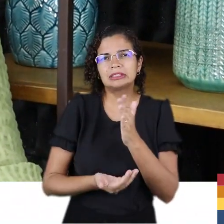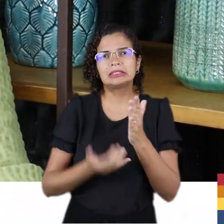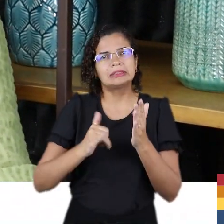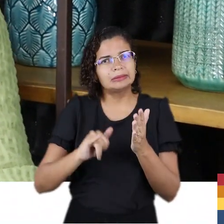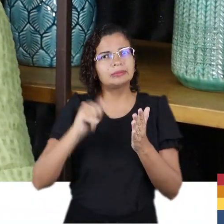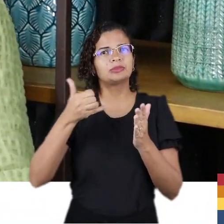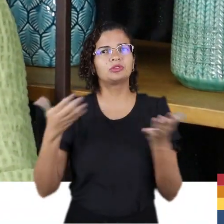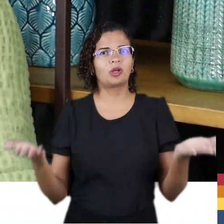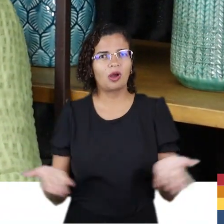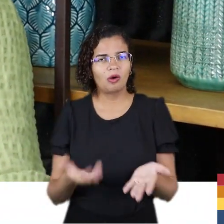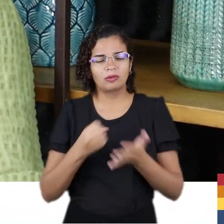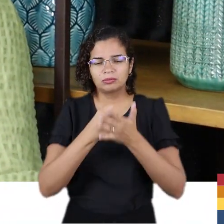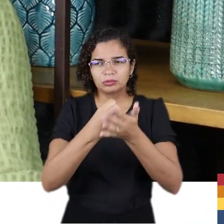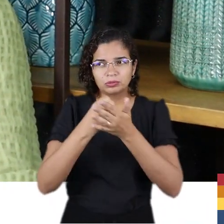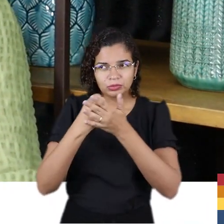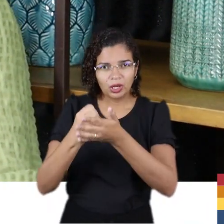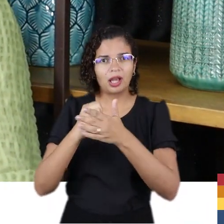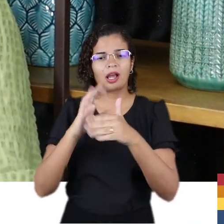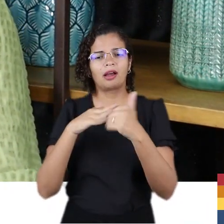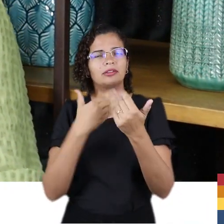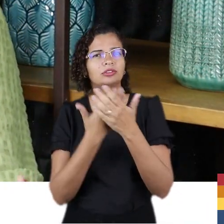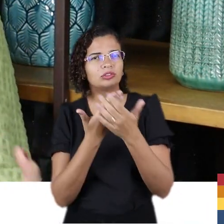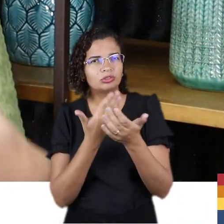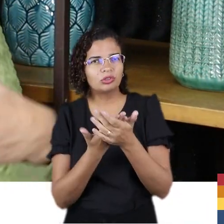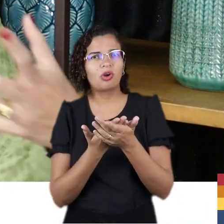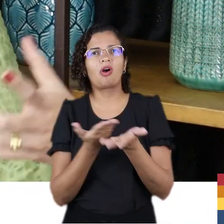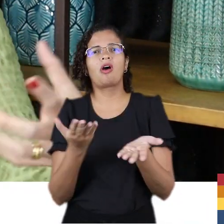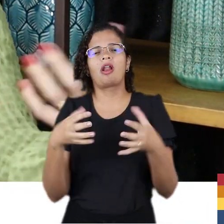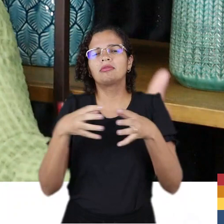apoiar as equipes escolares, né? E tampouco, né?